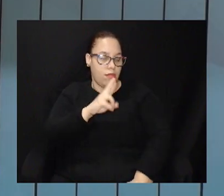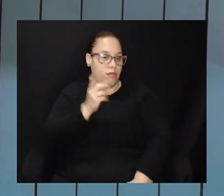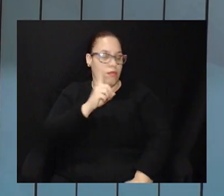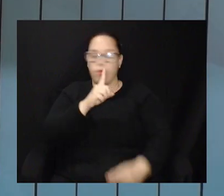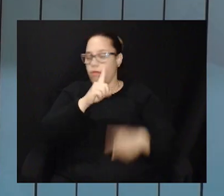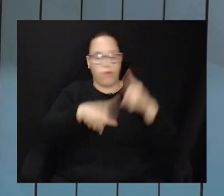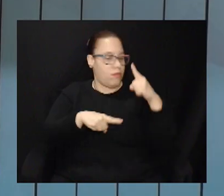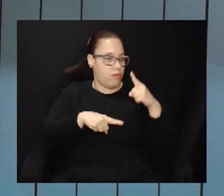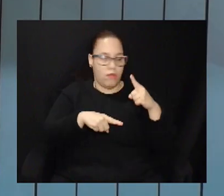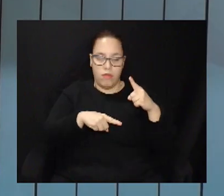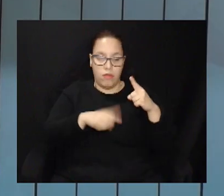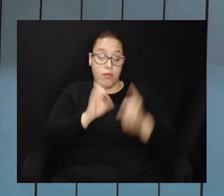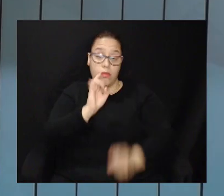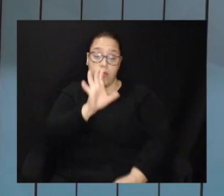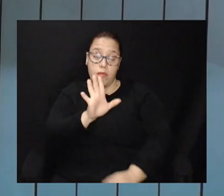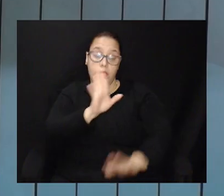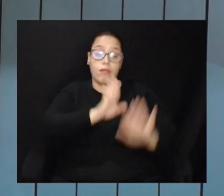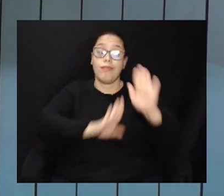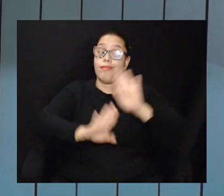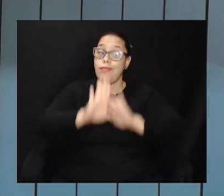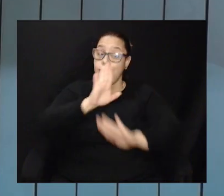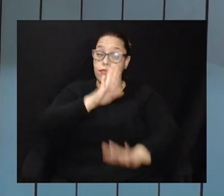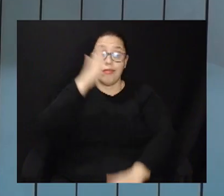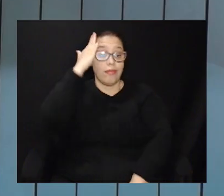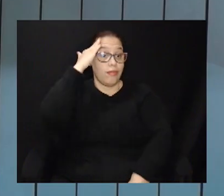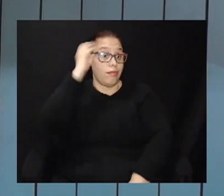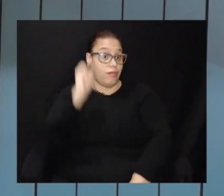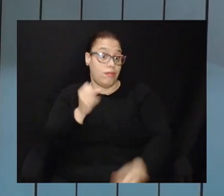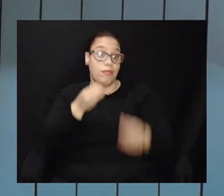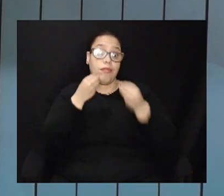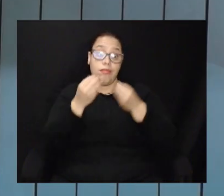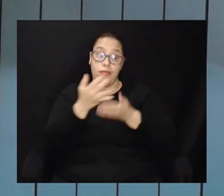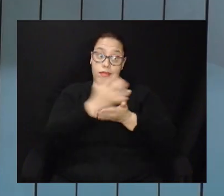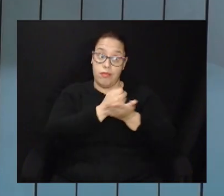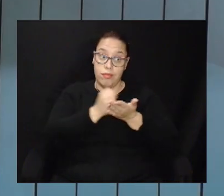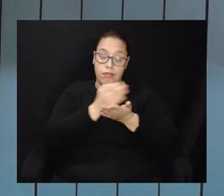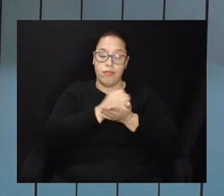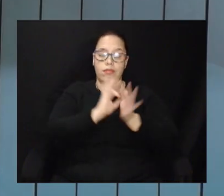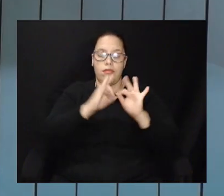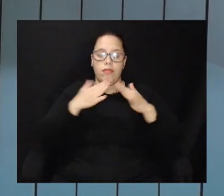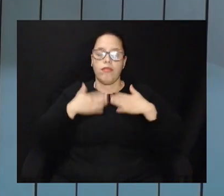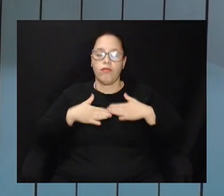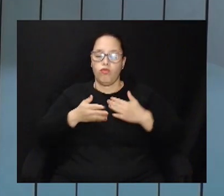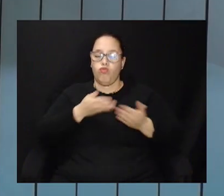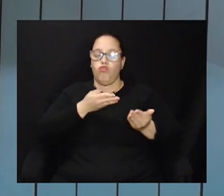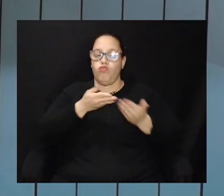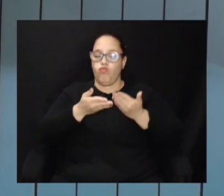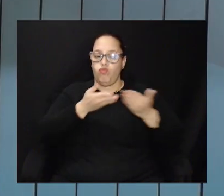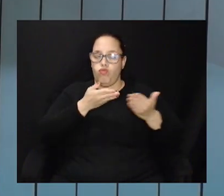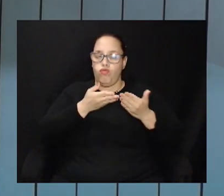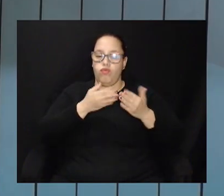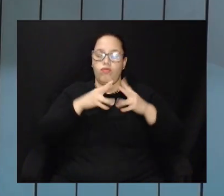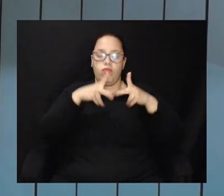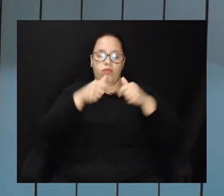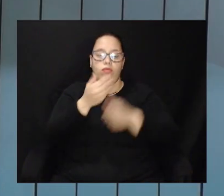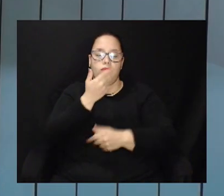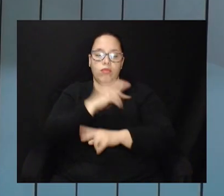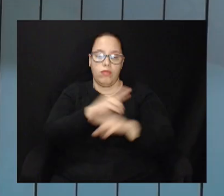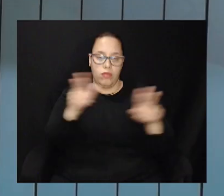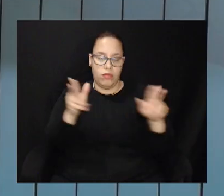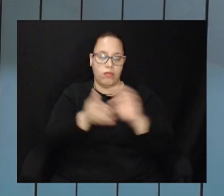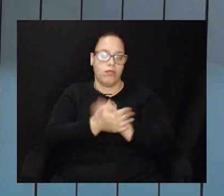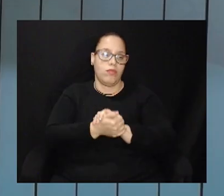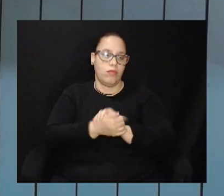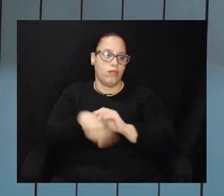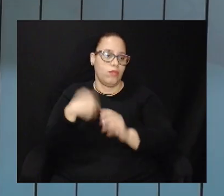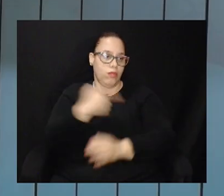só ter cautela, saber consumir de forma aí balanceada, né, todas as alimentações para o nosso dia